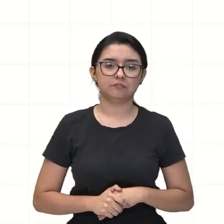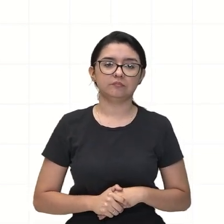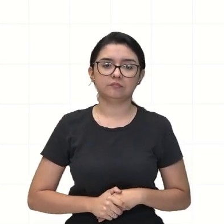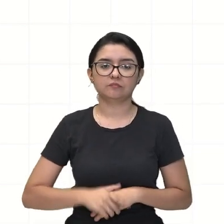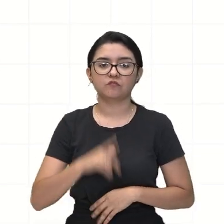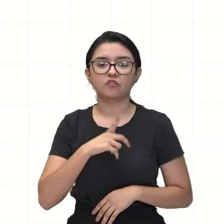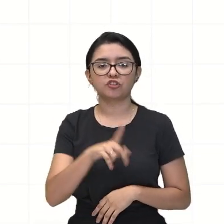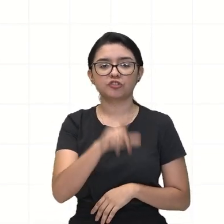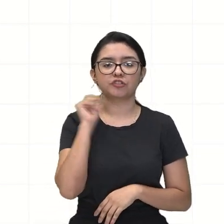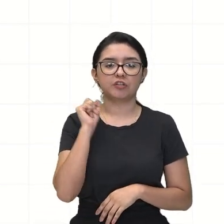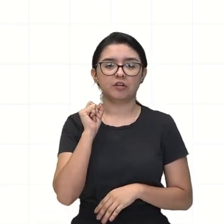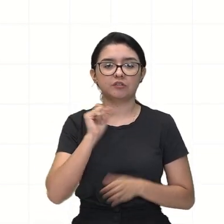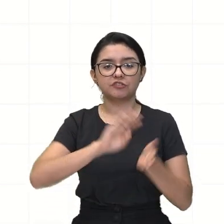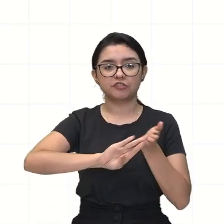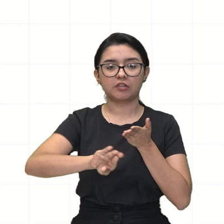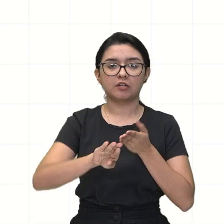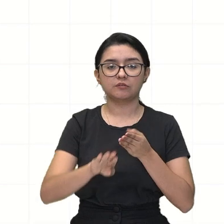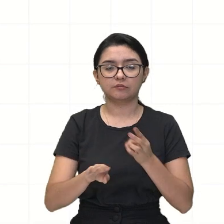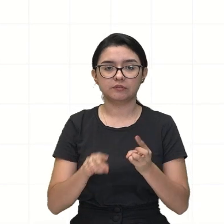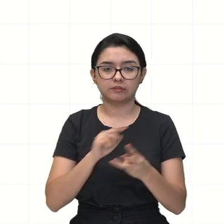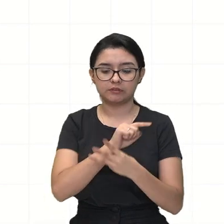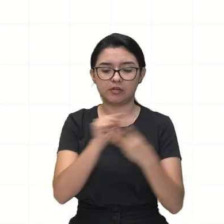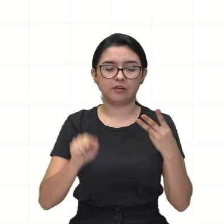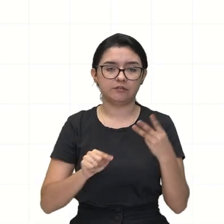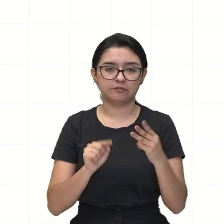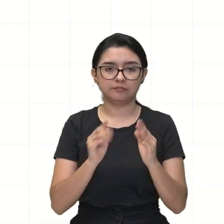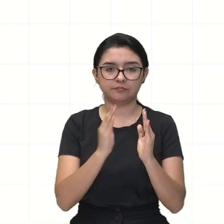retiradas 3.